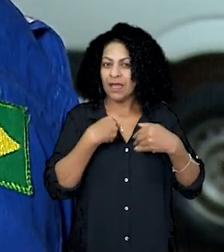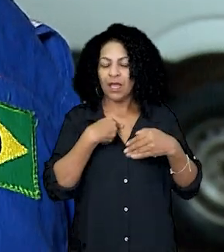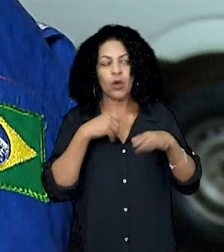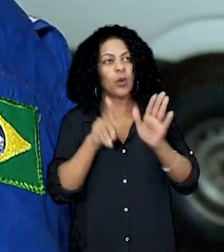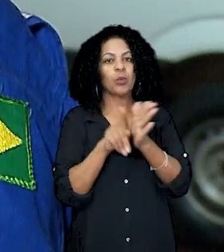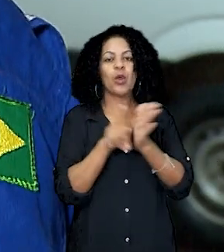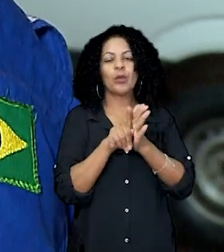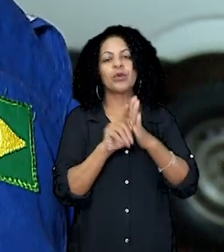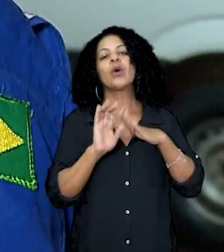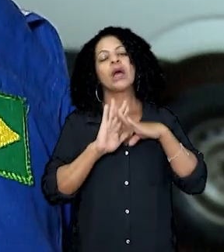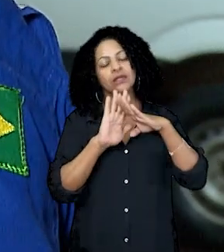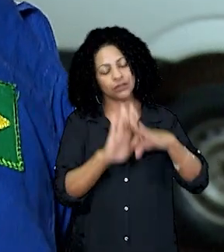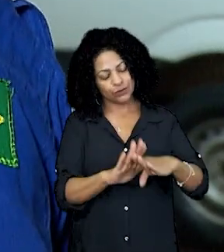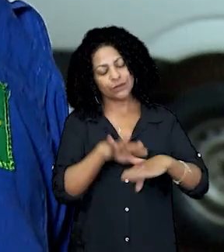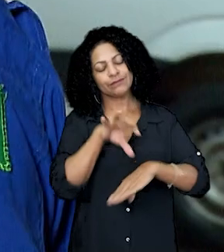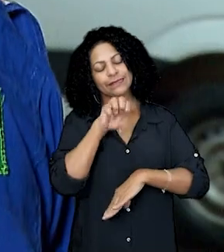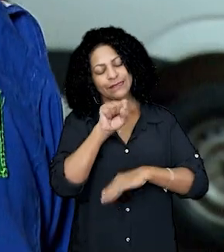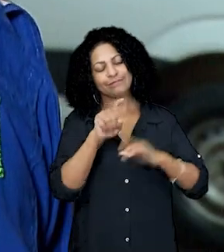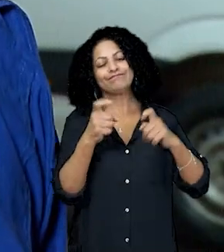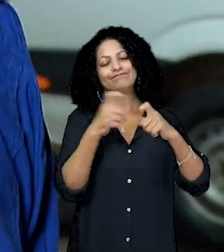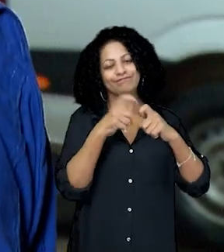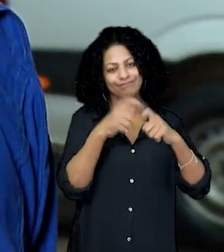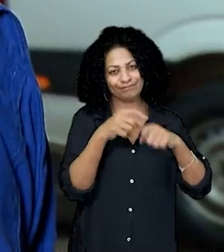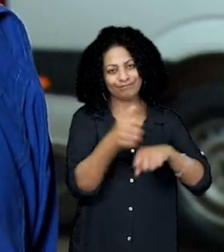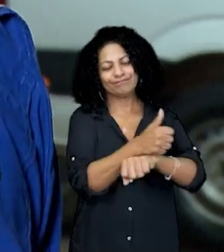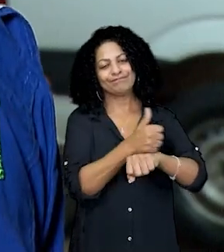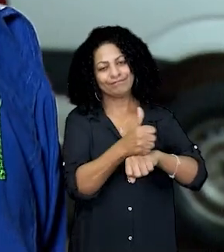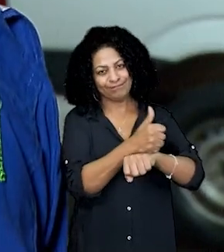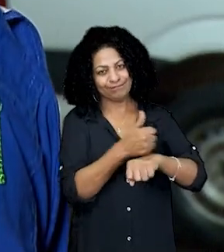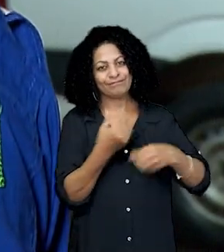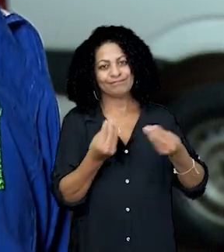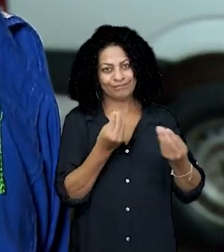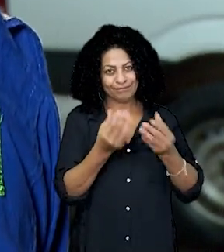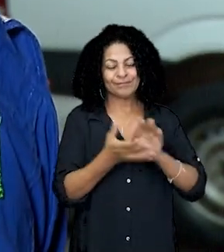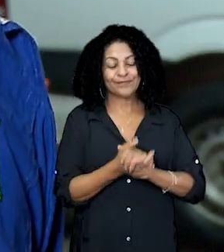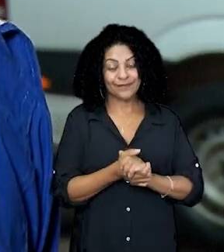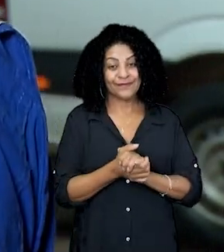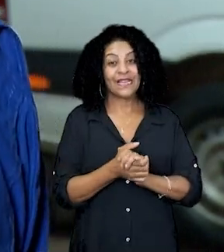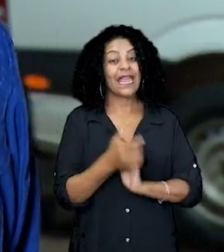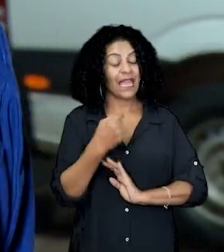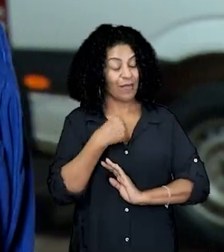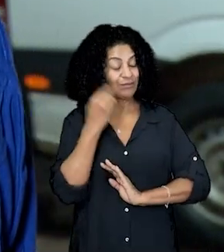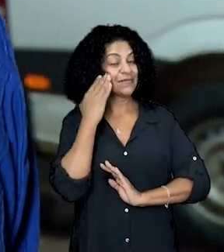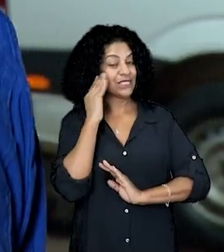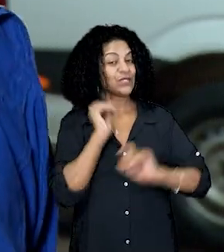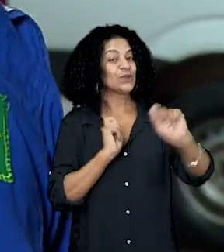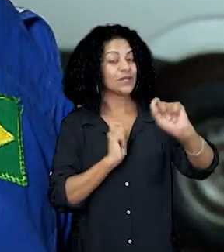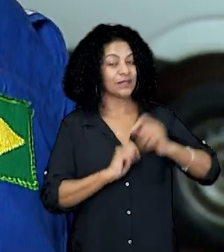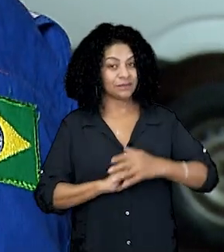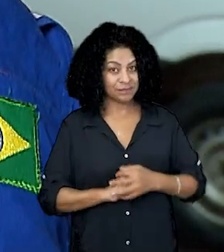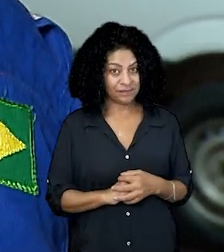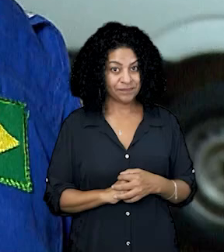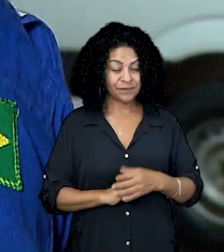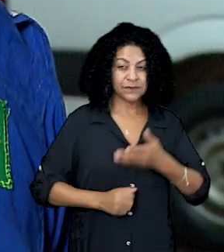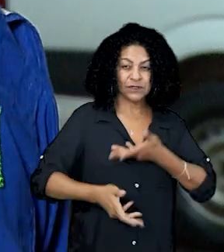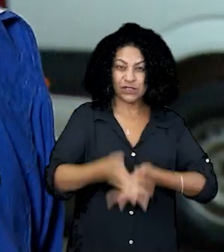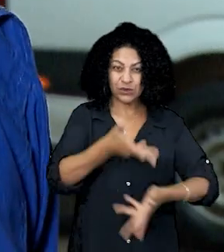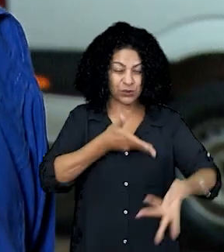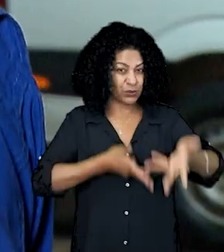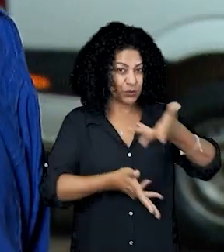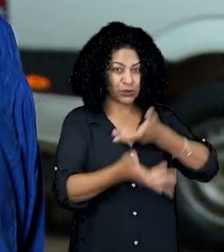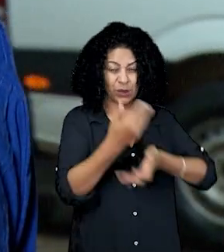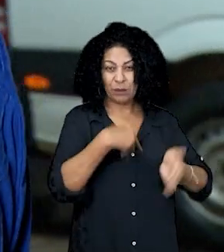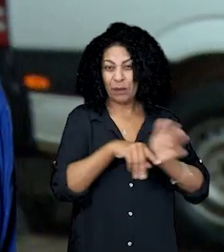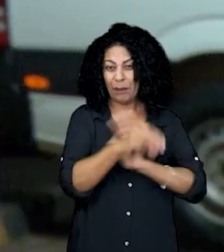onde eu fui buscar, né, a ajuda médica, profissional, e aí eu entendi como essa